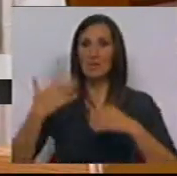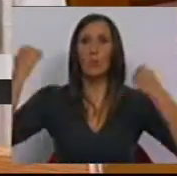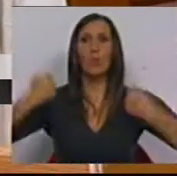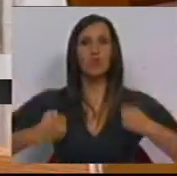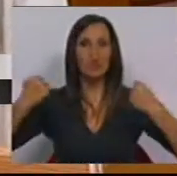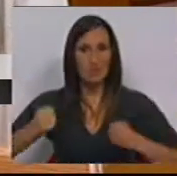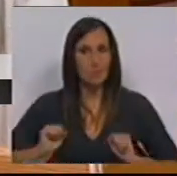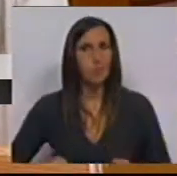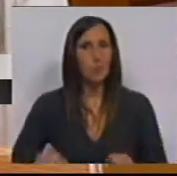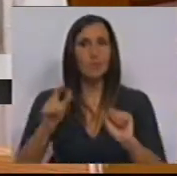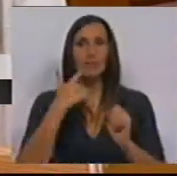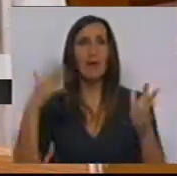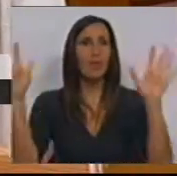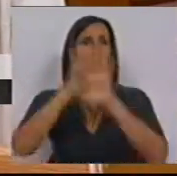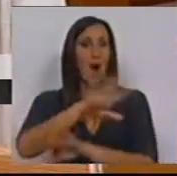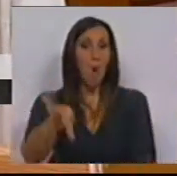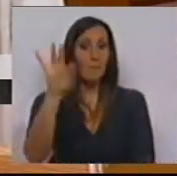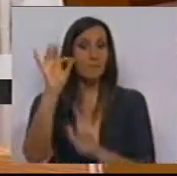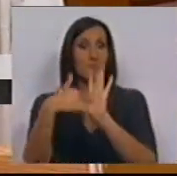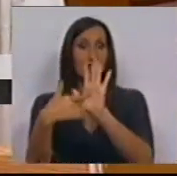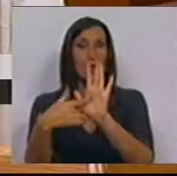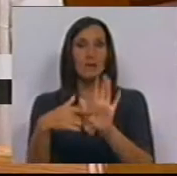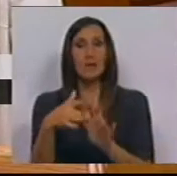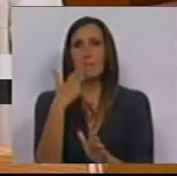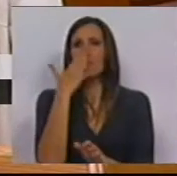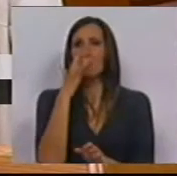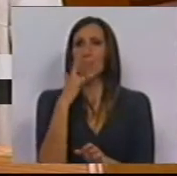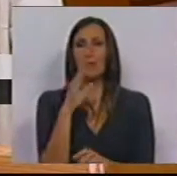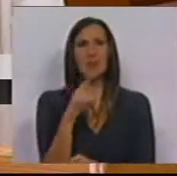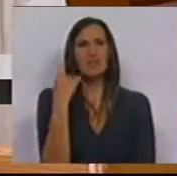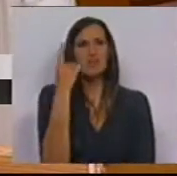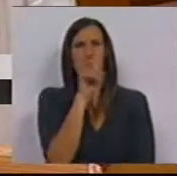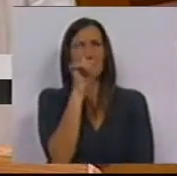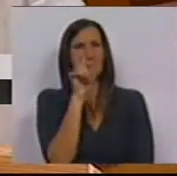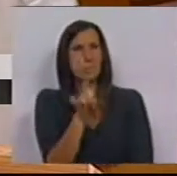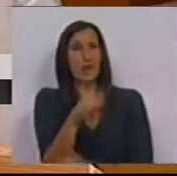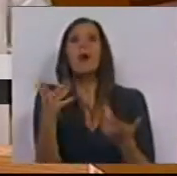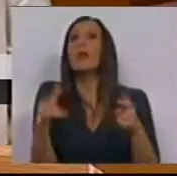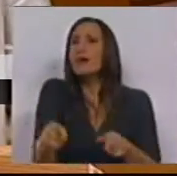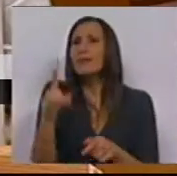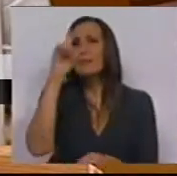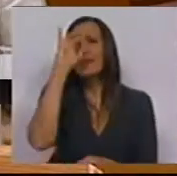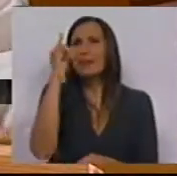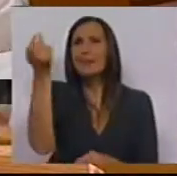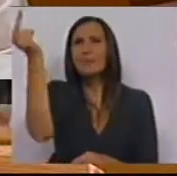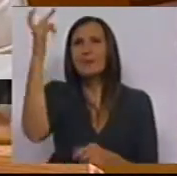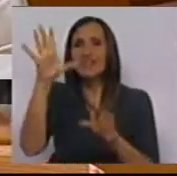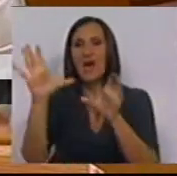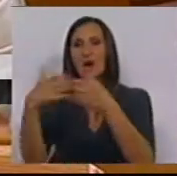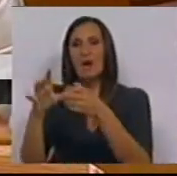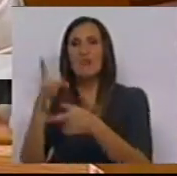contestação, maquilhar a opção, parecendo infletir. Surge então a ideia da concessão do